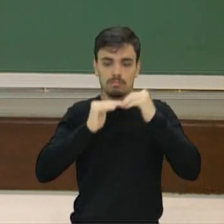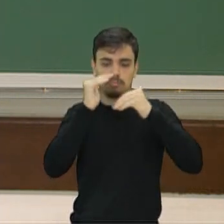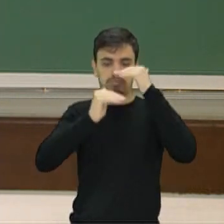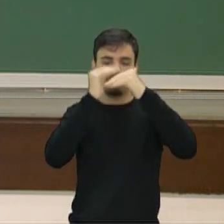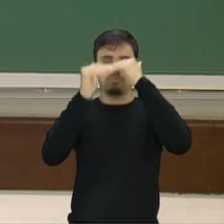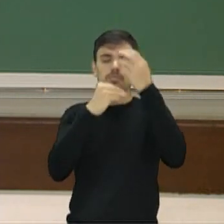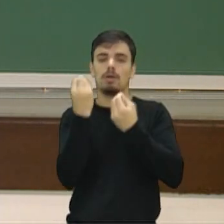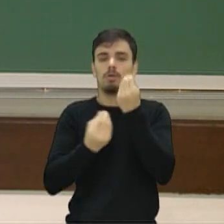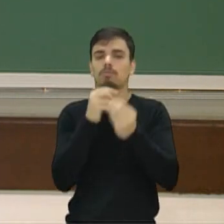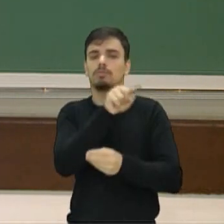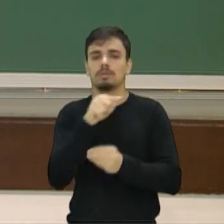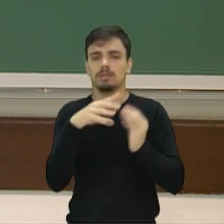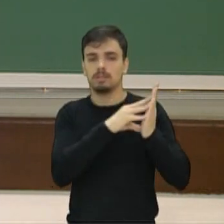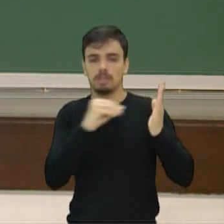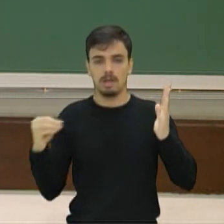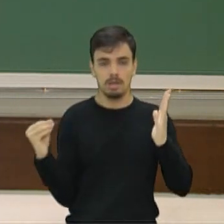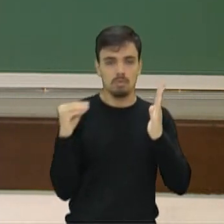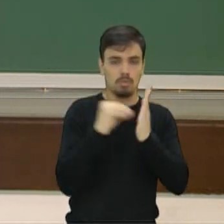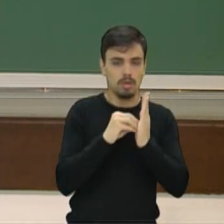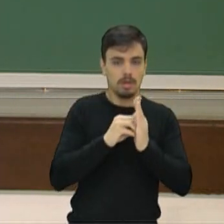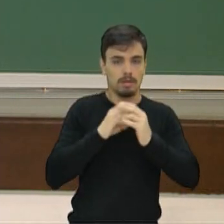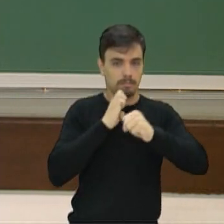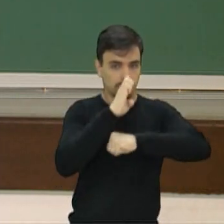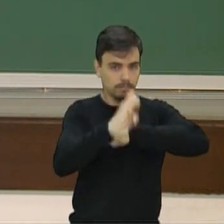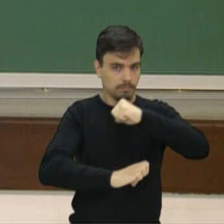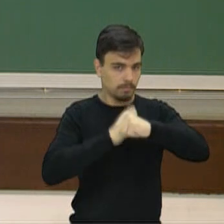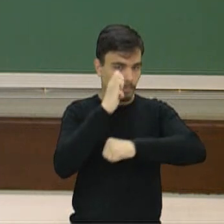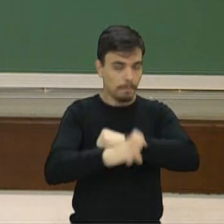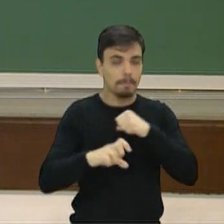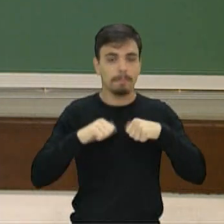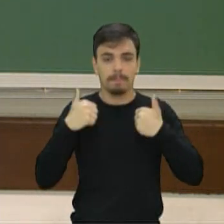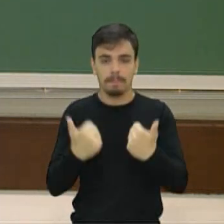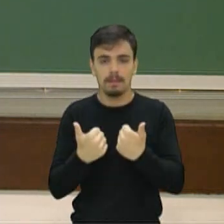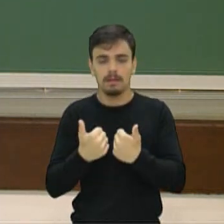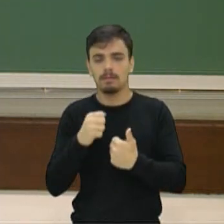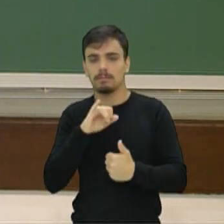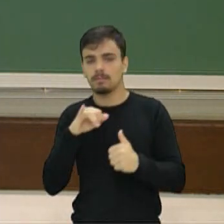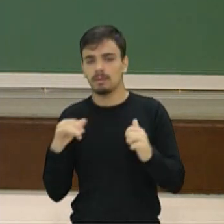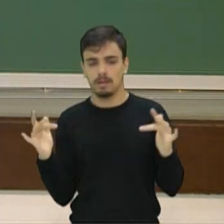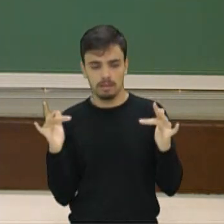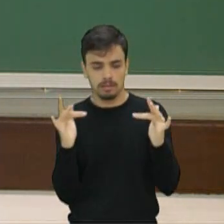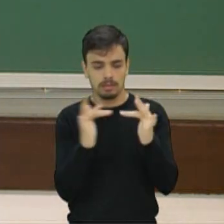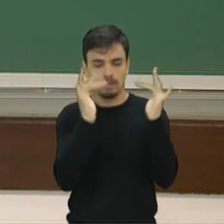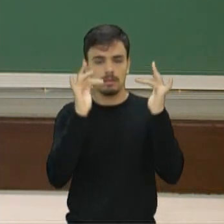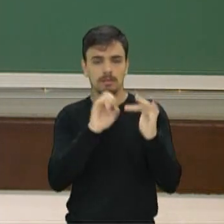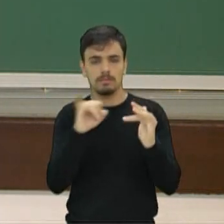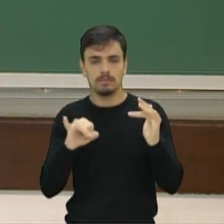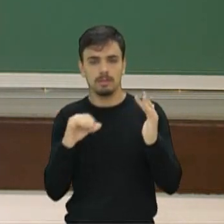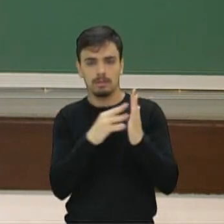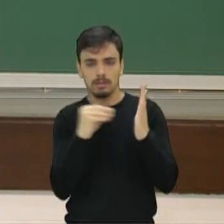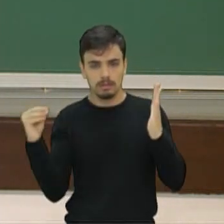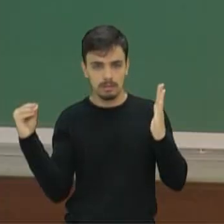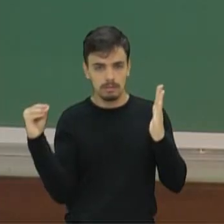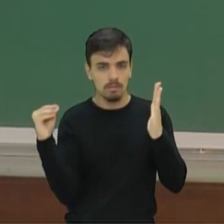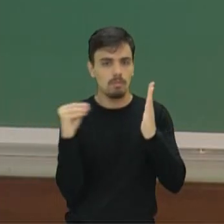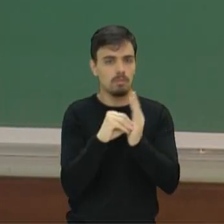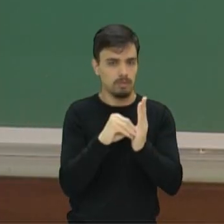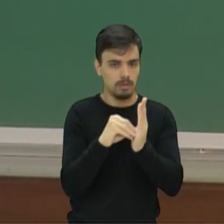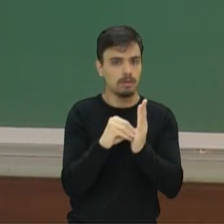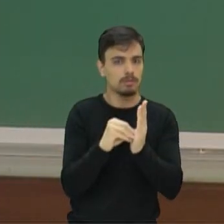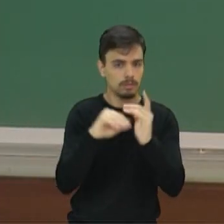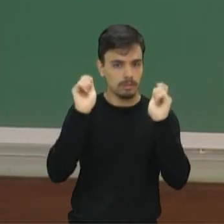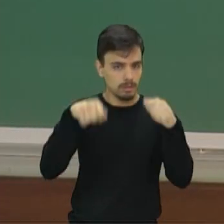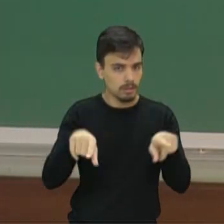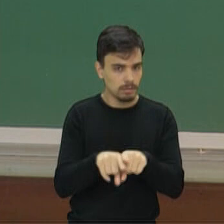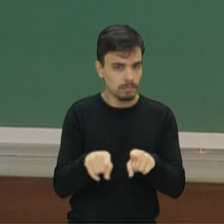você colocar ou retirar elétrons, tá? Uma delas é o atrito. Se você atritar, você está retirando ou colocando